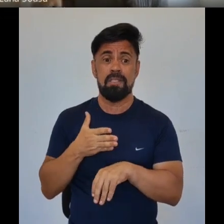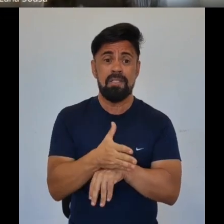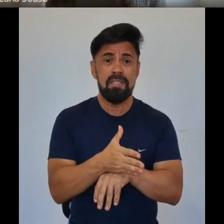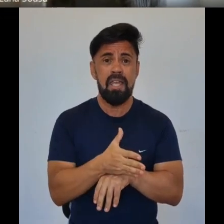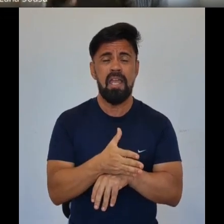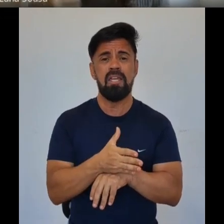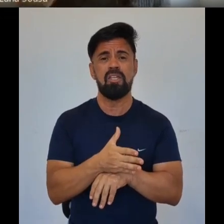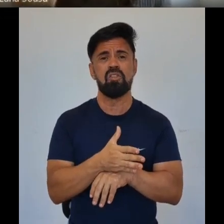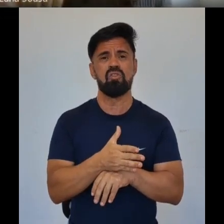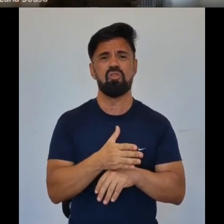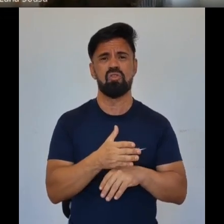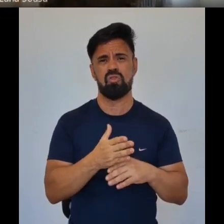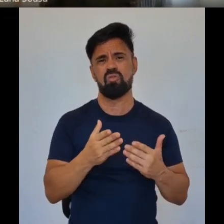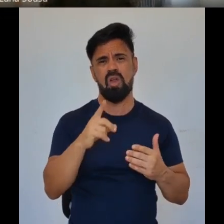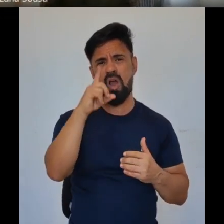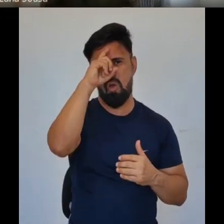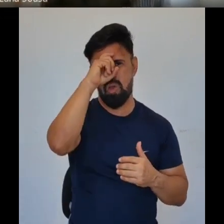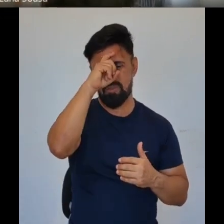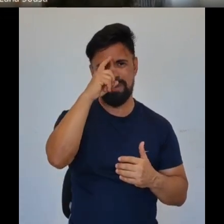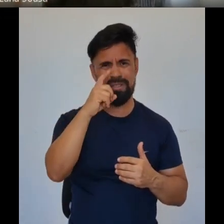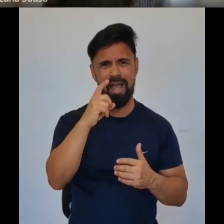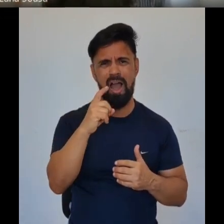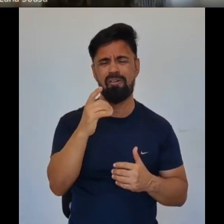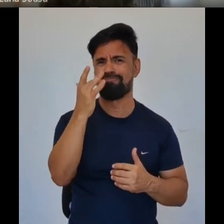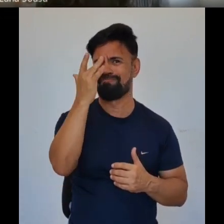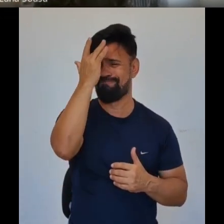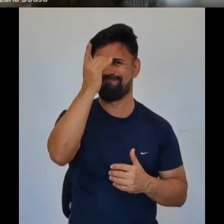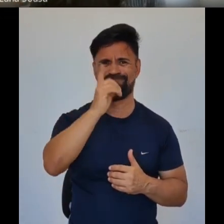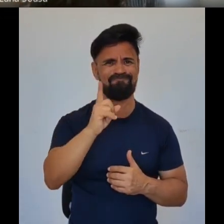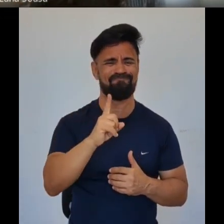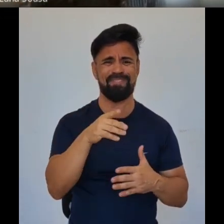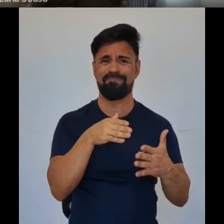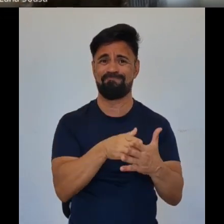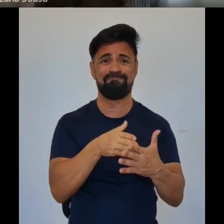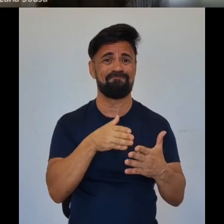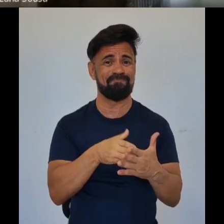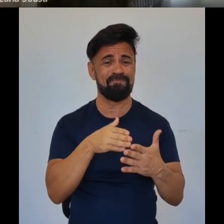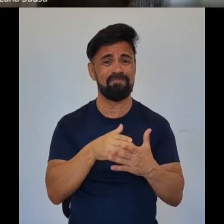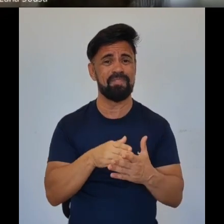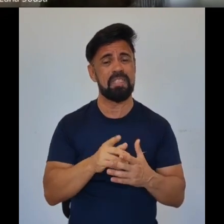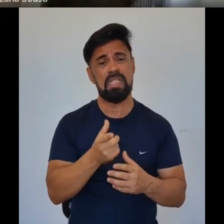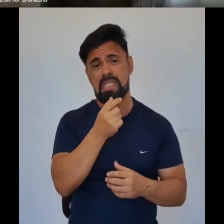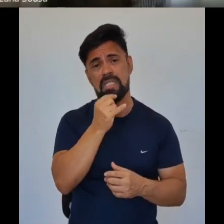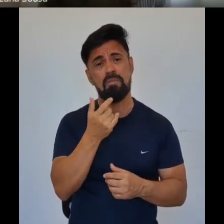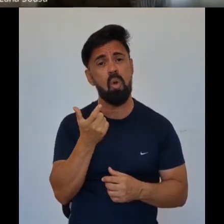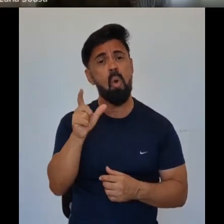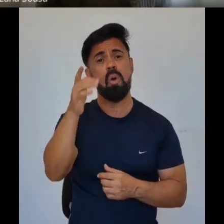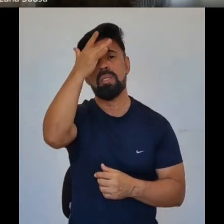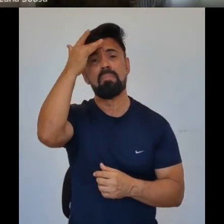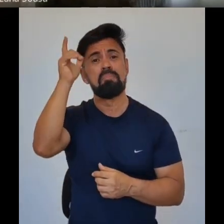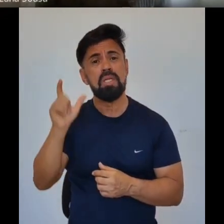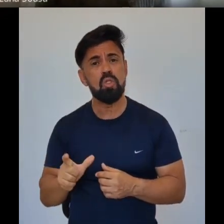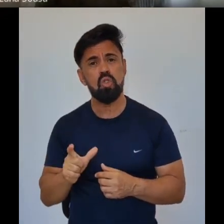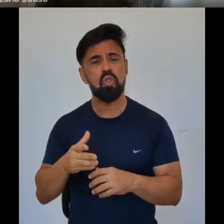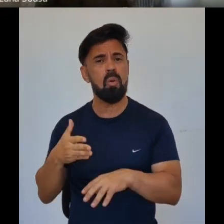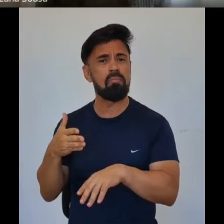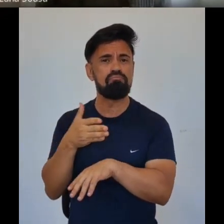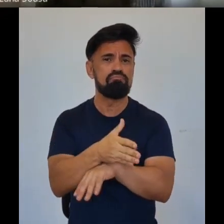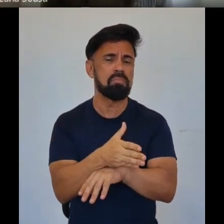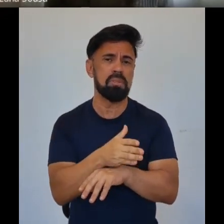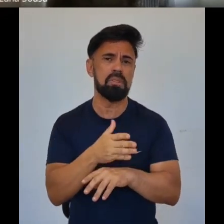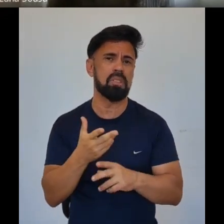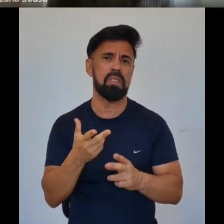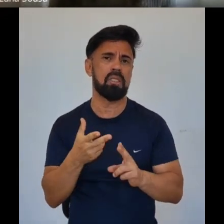infecção, que tivesse o primeiro sintoma, o acesso aos serviços de saúde também não era tão facilitado,